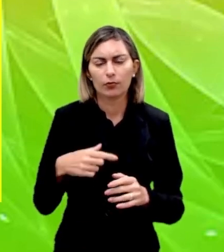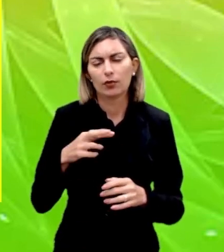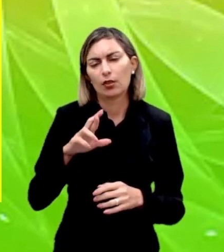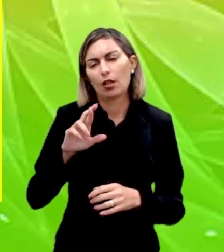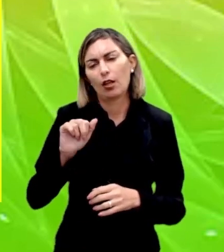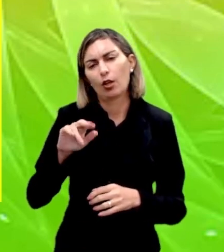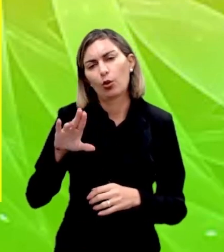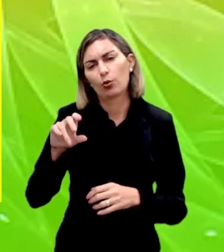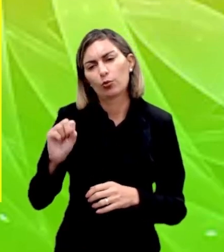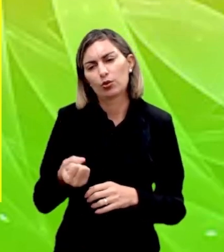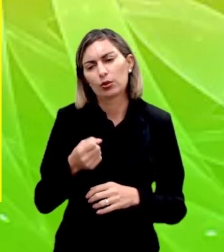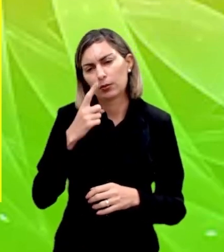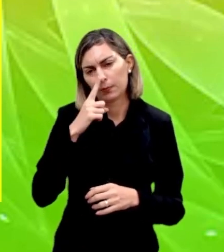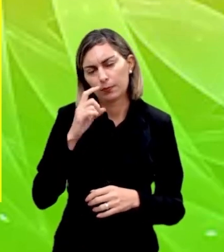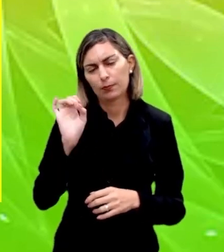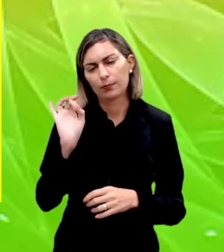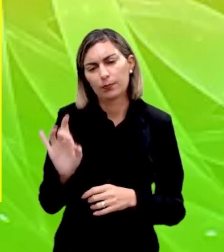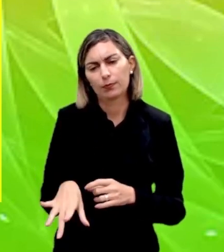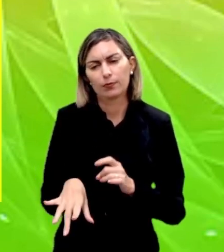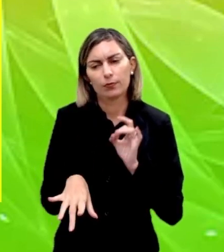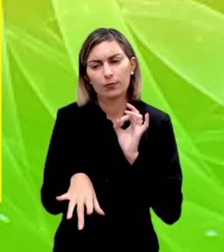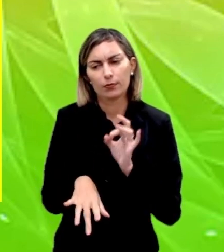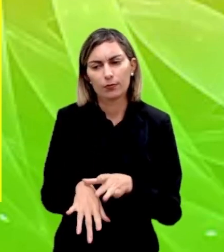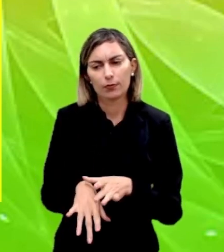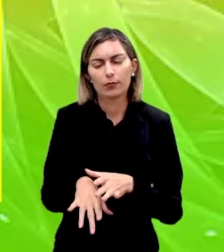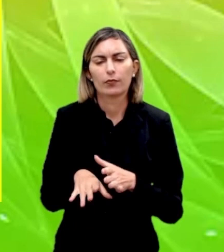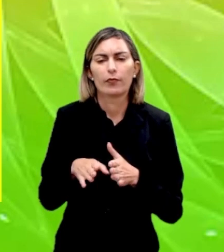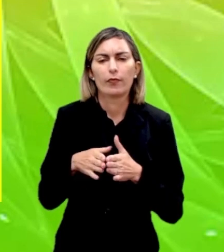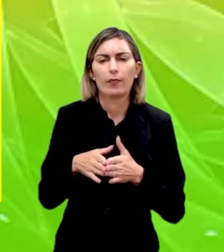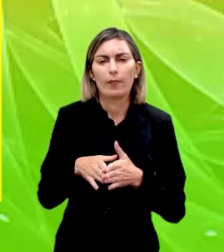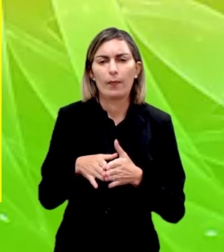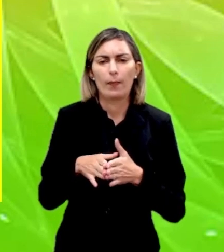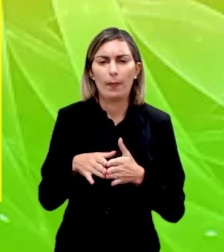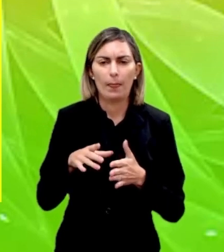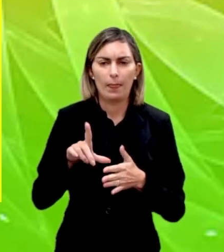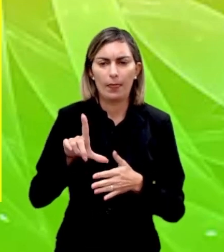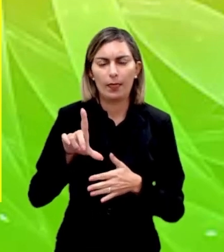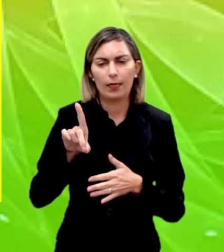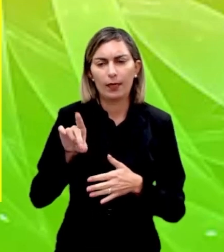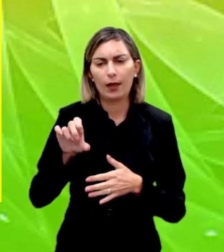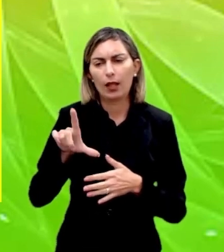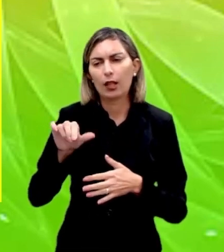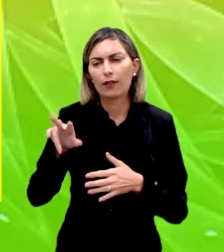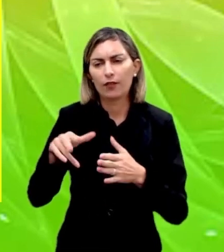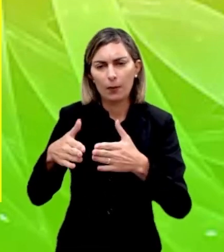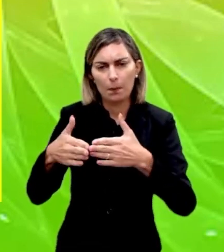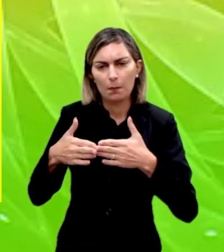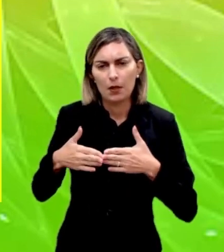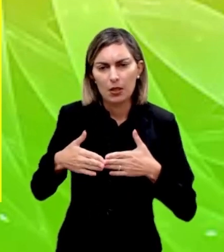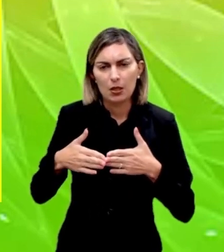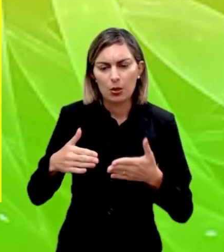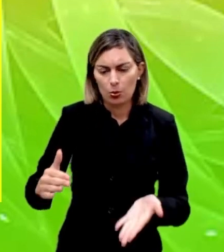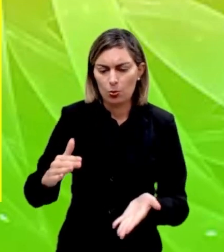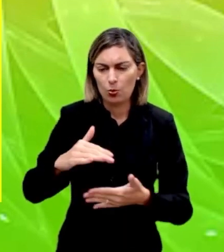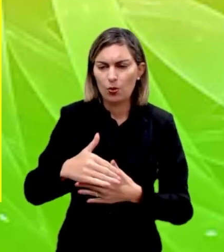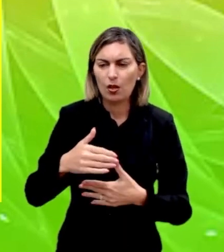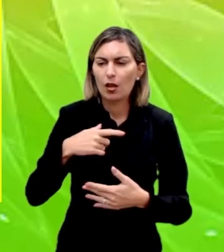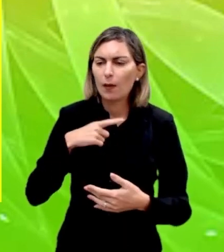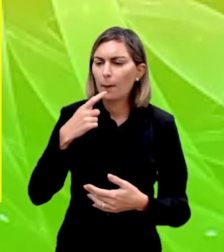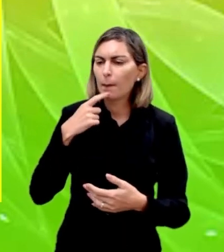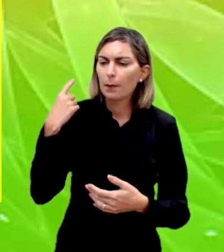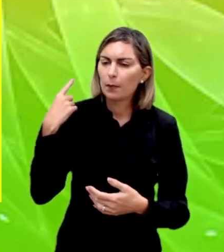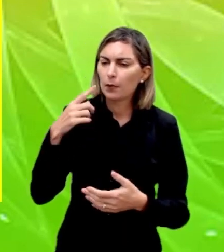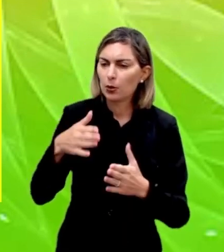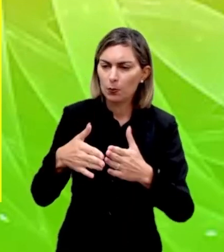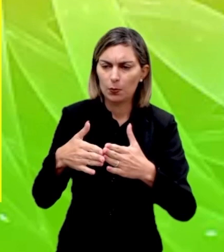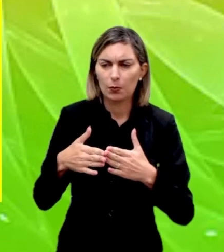Recuse descartáveis em pedido de delivery. Rapaz, isso aí é uma coisa danada. Um dia desse eu